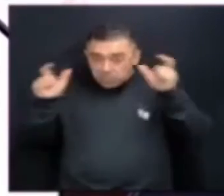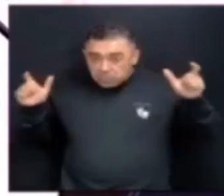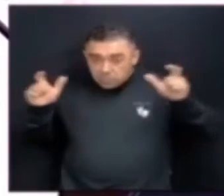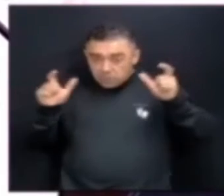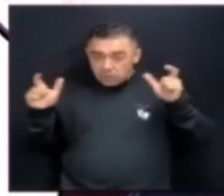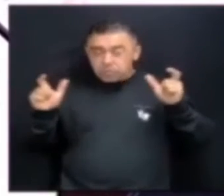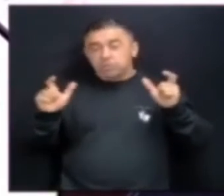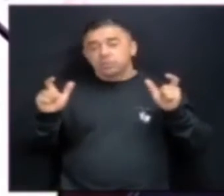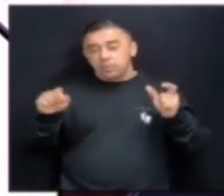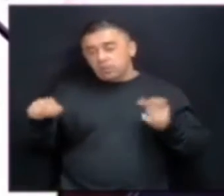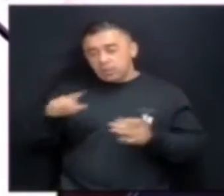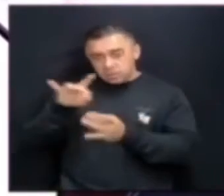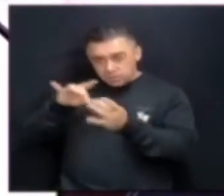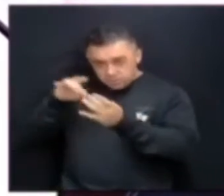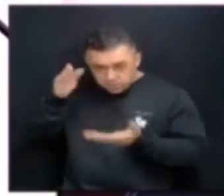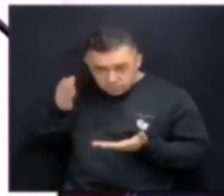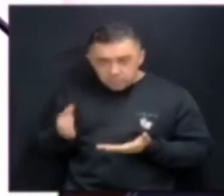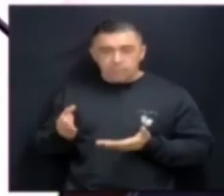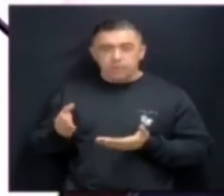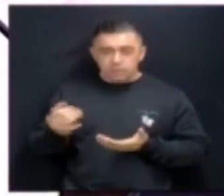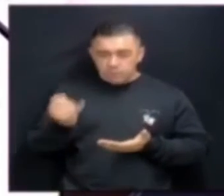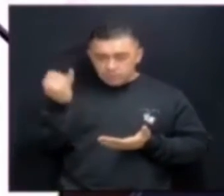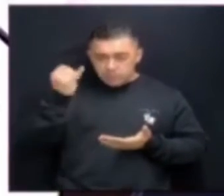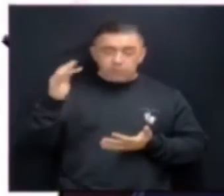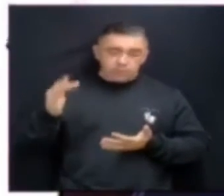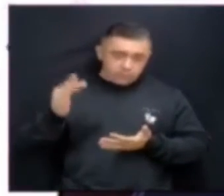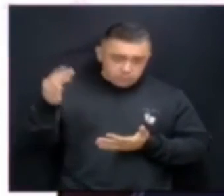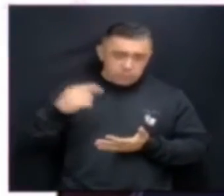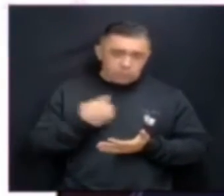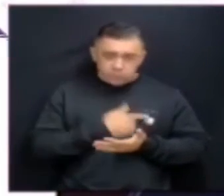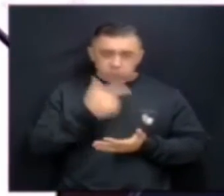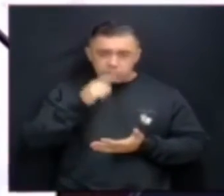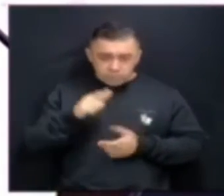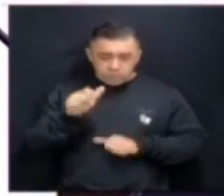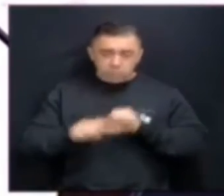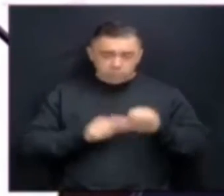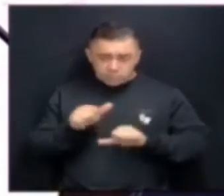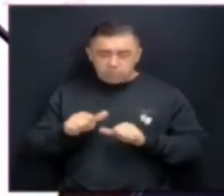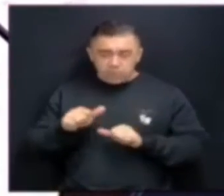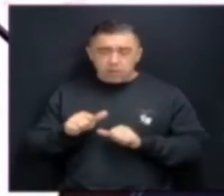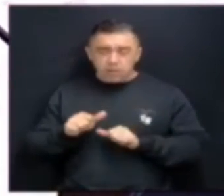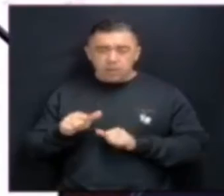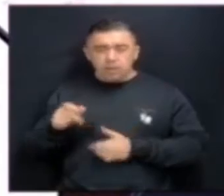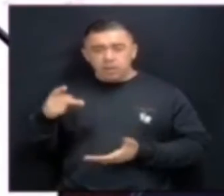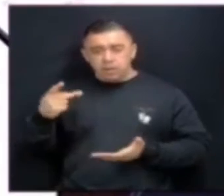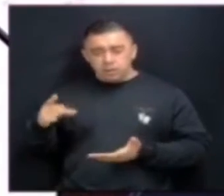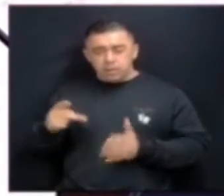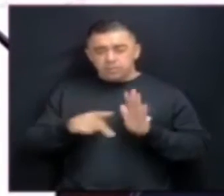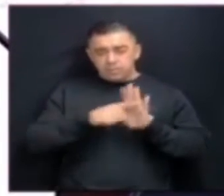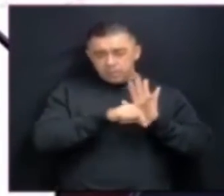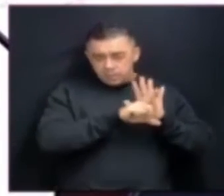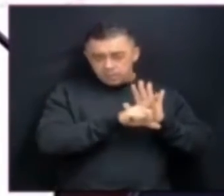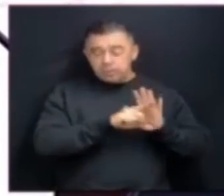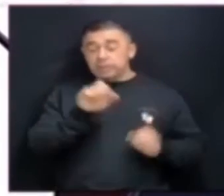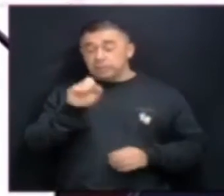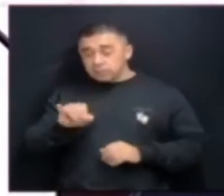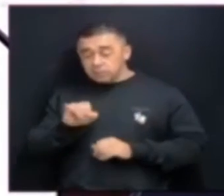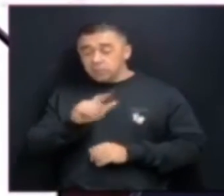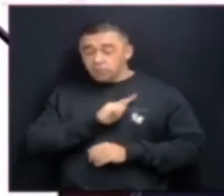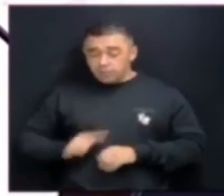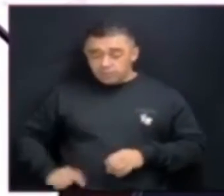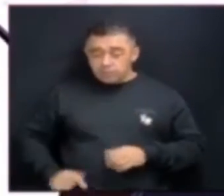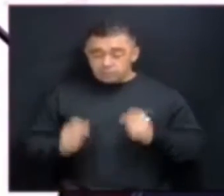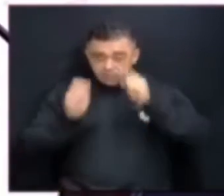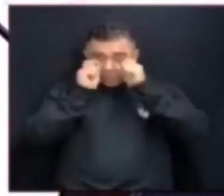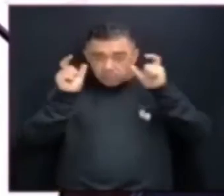por Esse aspecto importante e futuramente a gente tem uma modificação nesse projeto caso o governo se